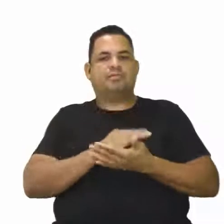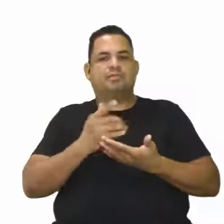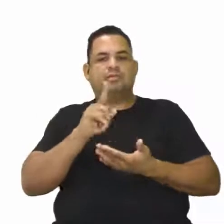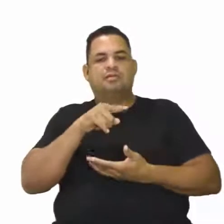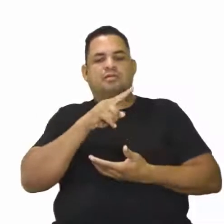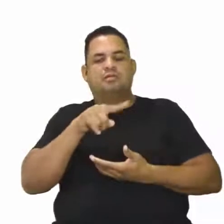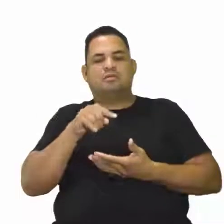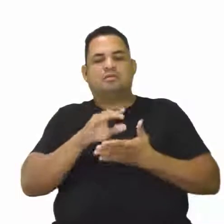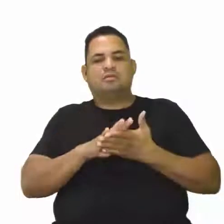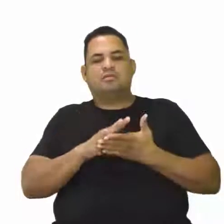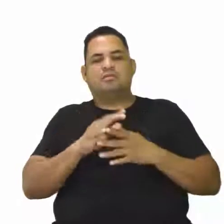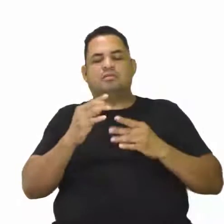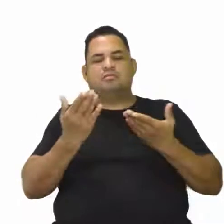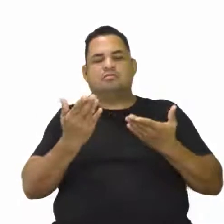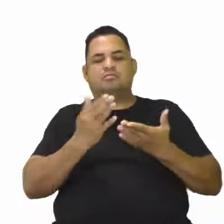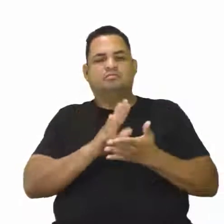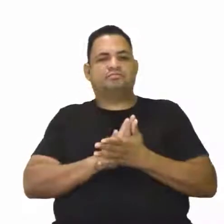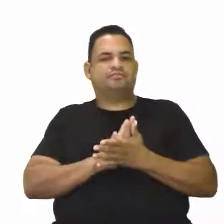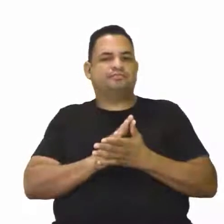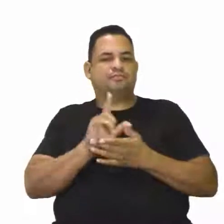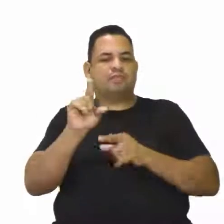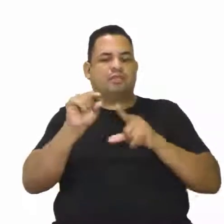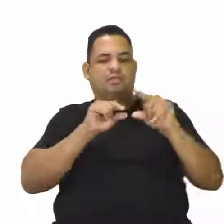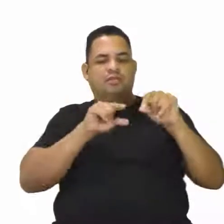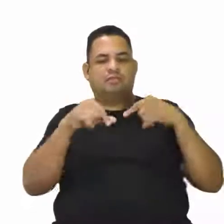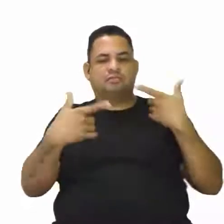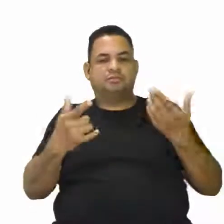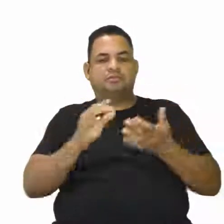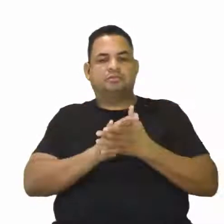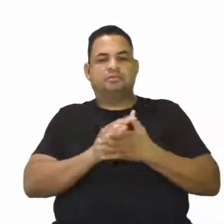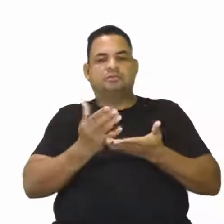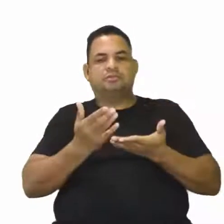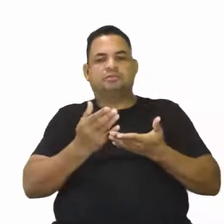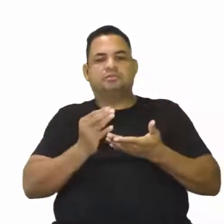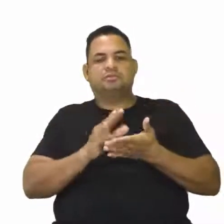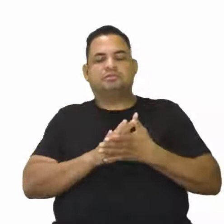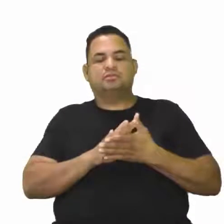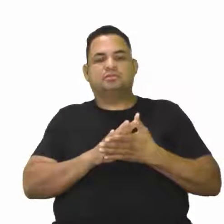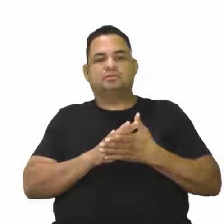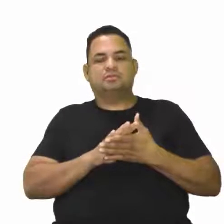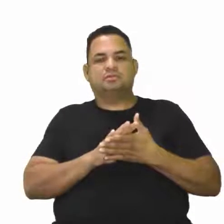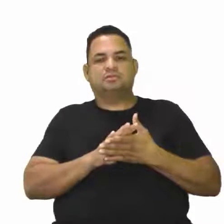eles marcam em uma casinha lá, em uma das opções, que destina